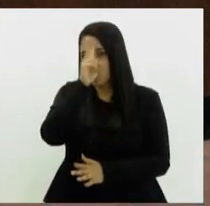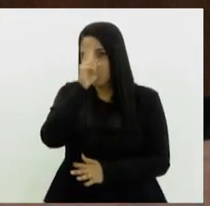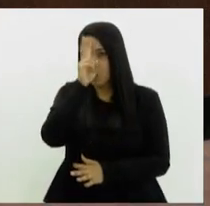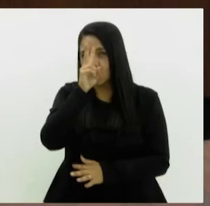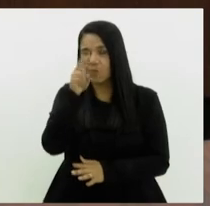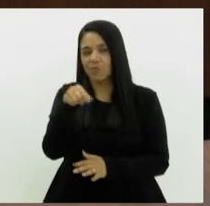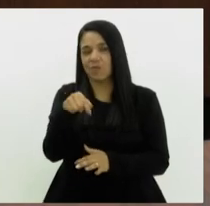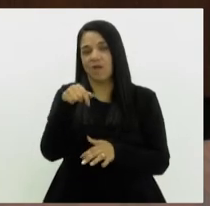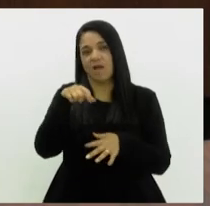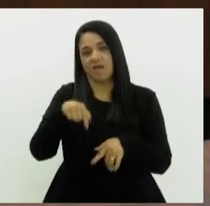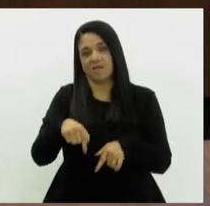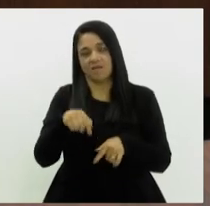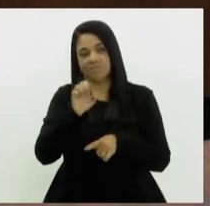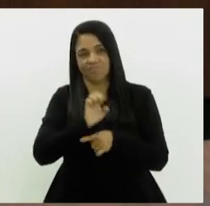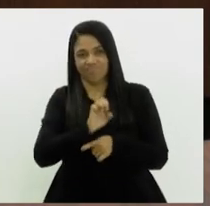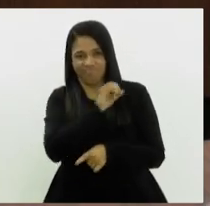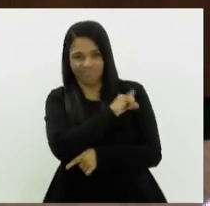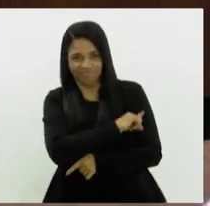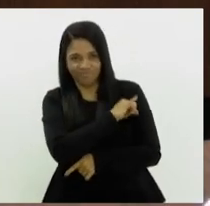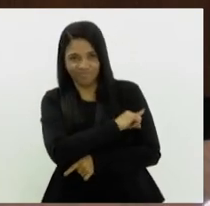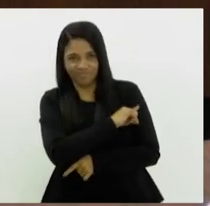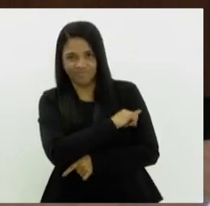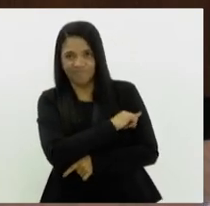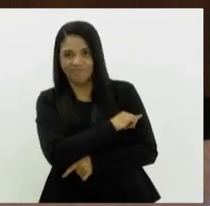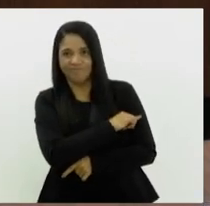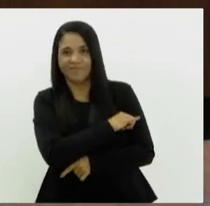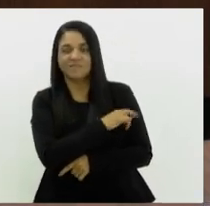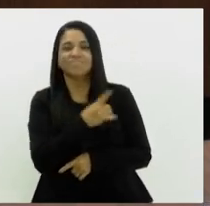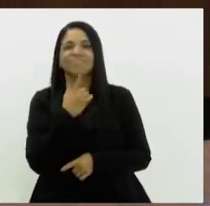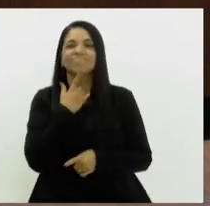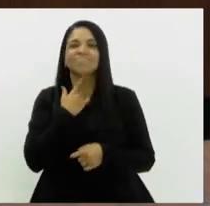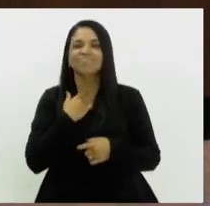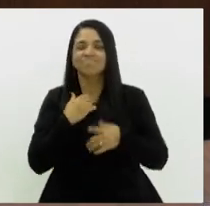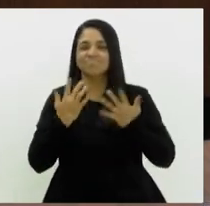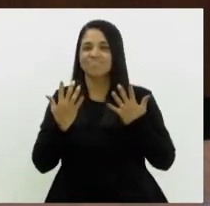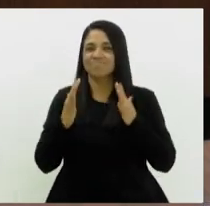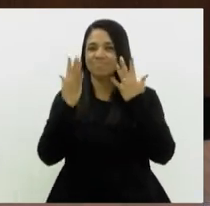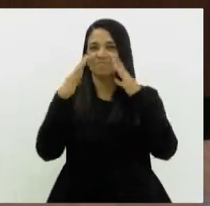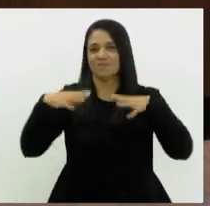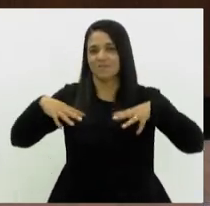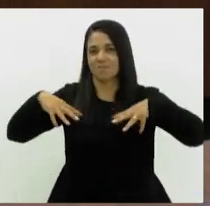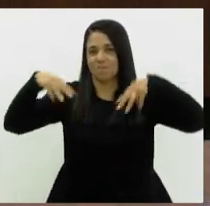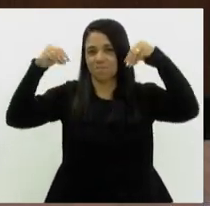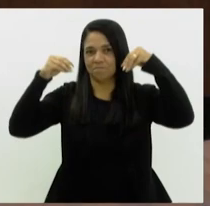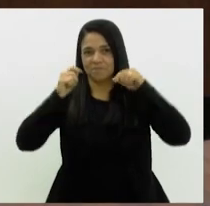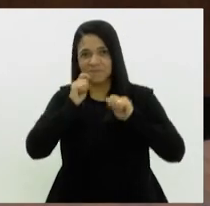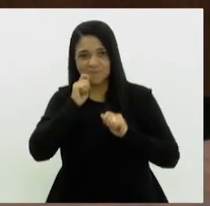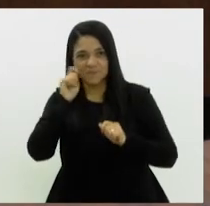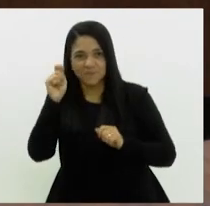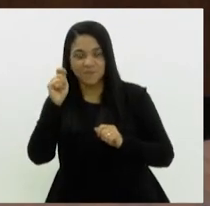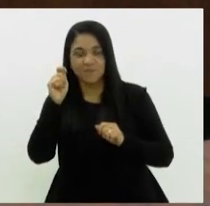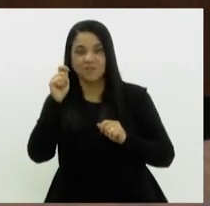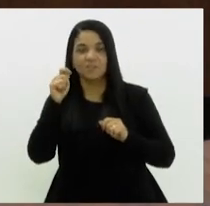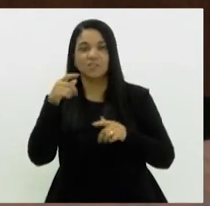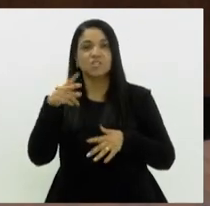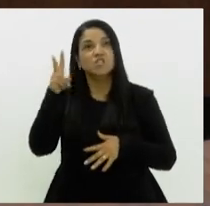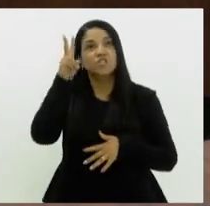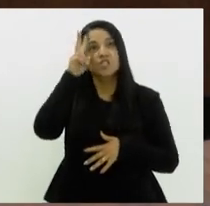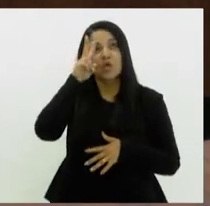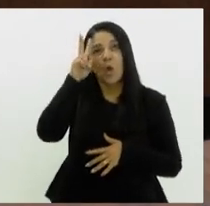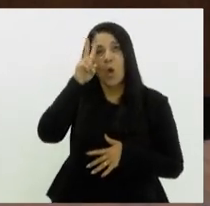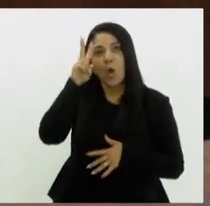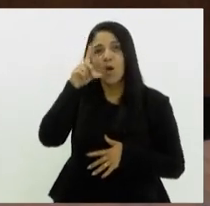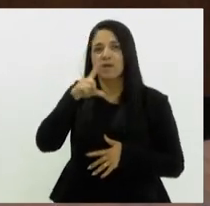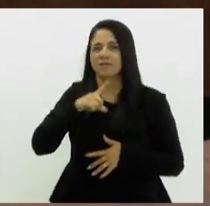aqui sediado na nossa cidade. Então, é só desejar parabéns ao Palácio e por toda a história que o